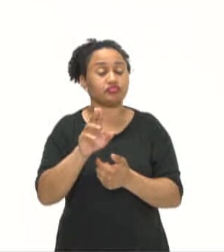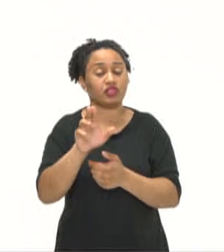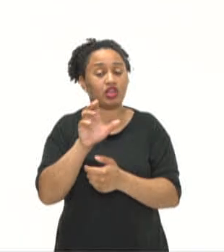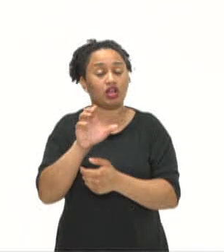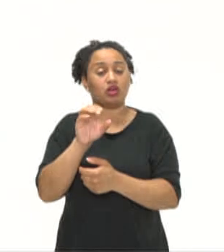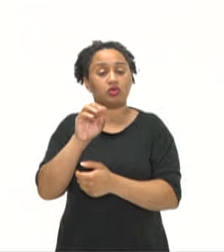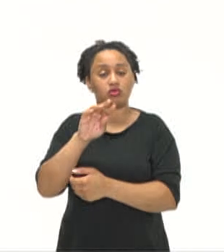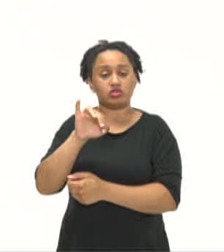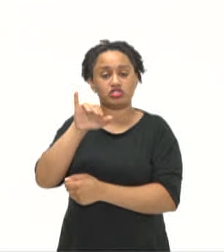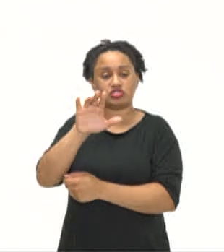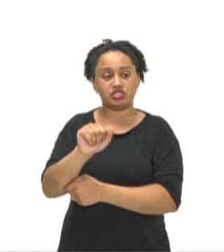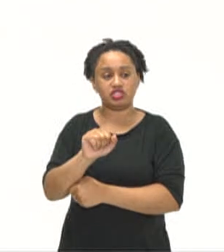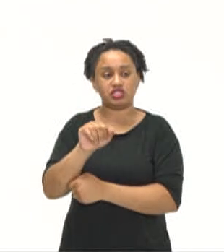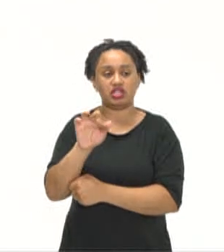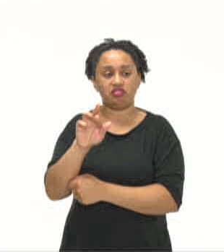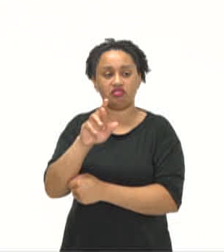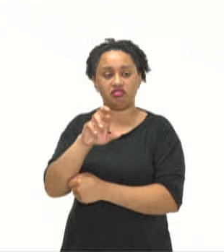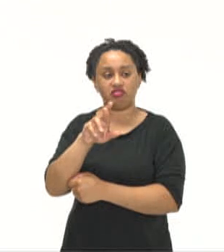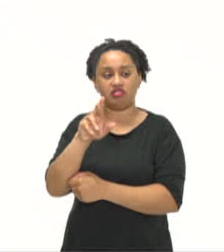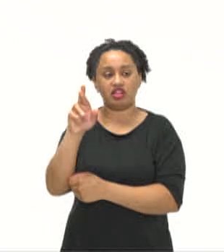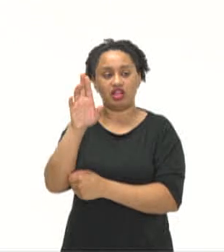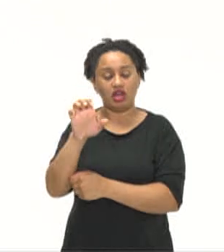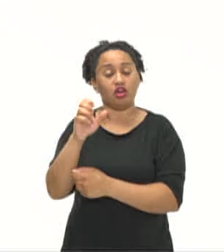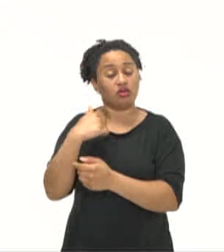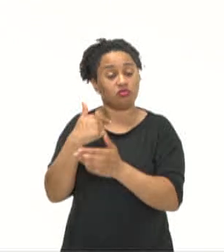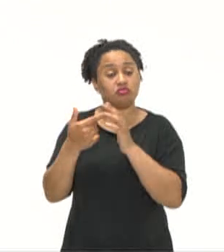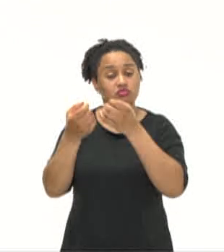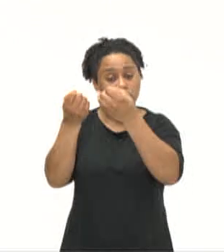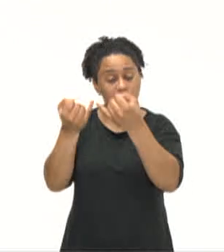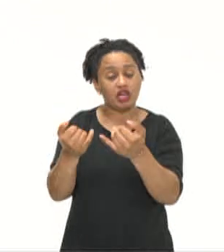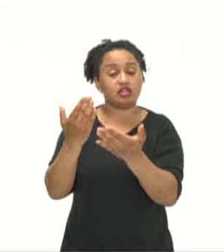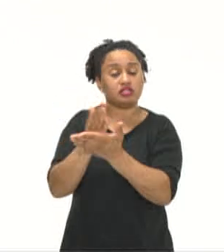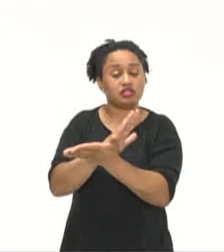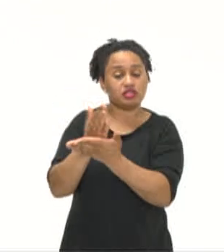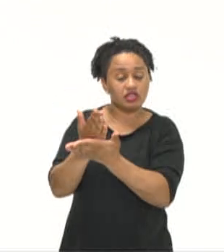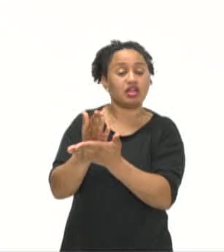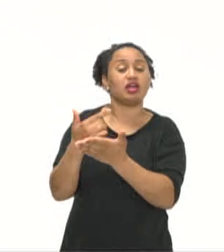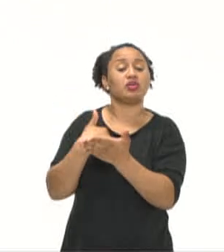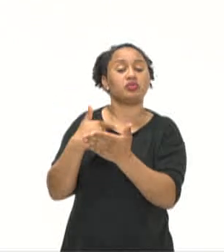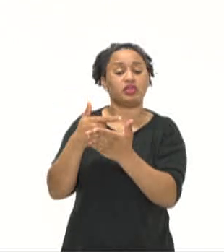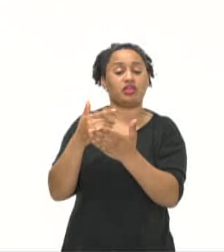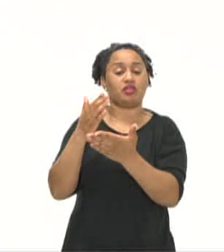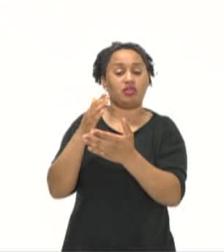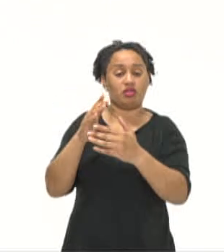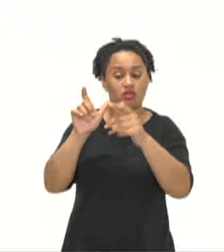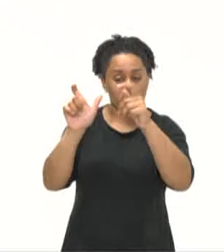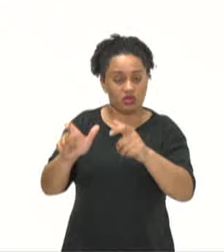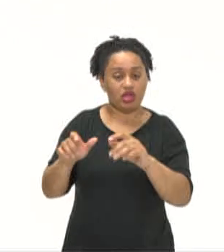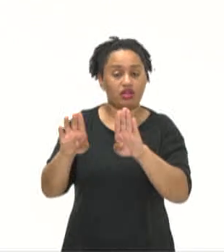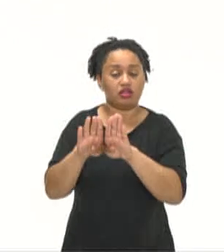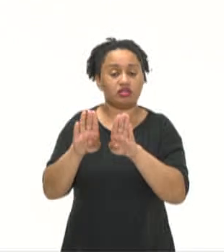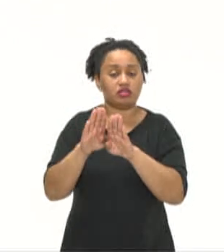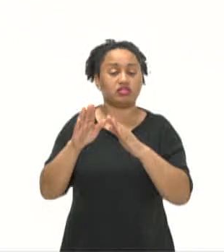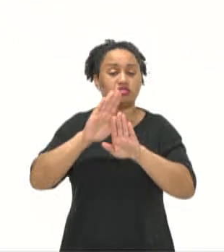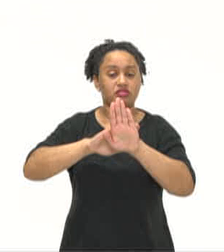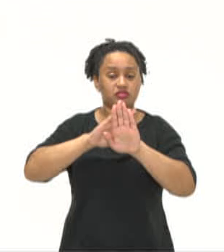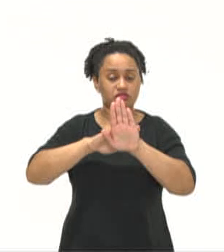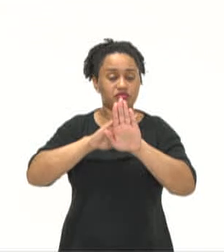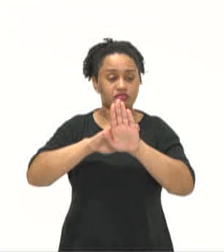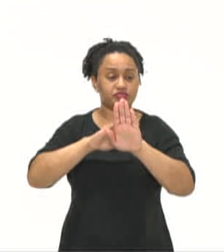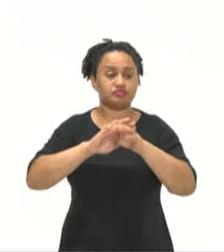para descrever essa divisão física, ideológica e militar da Europa. E aí eu quero que você olhe do